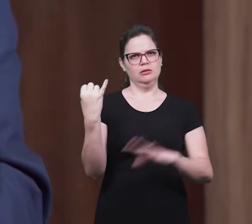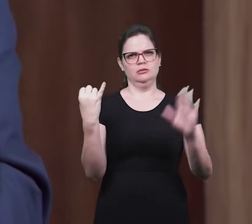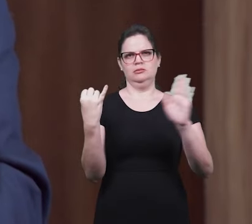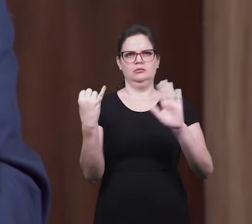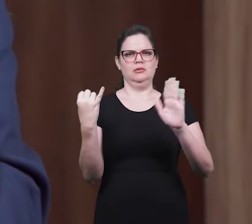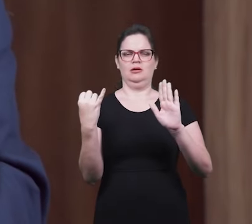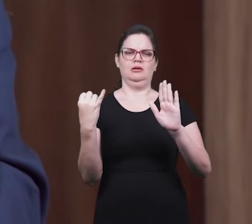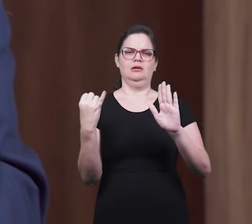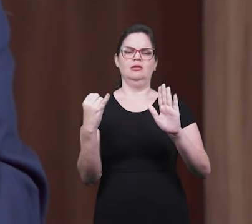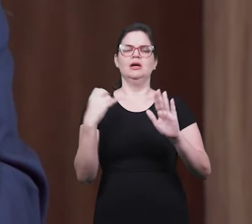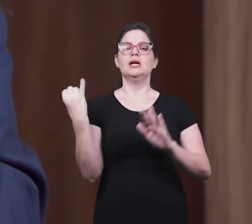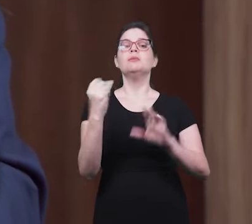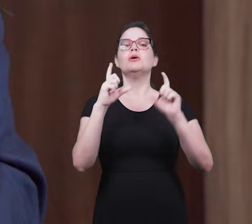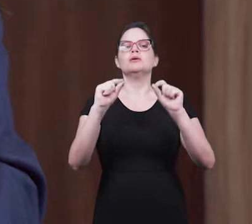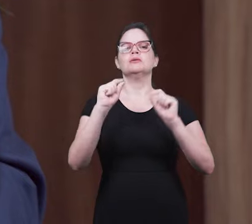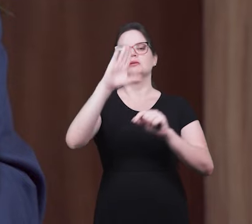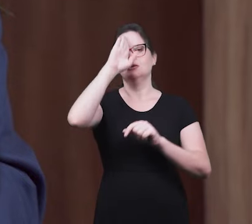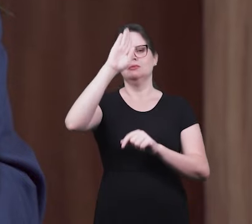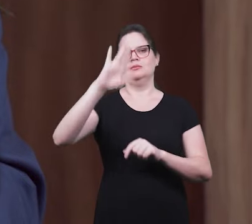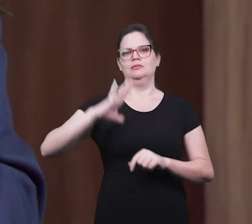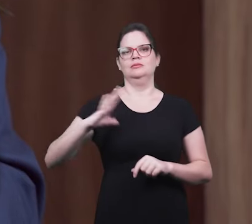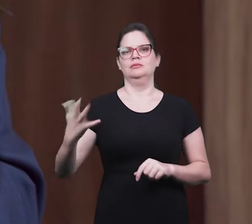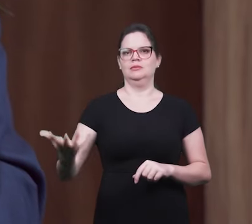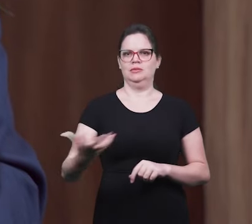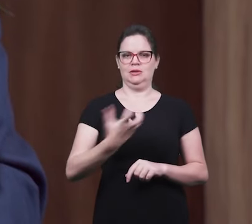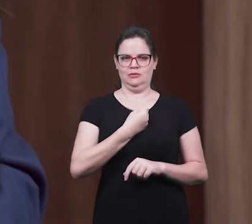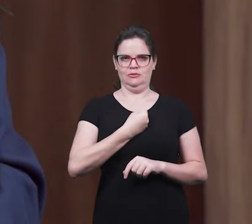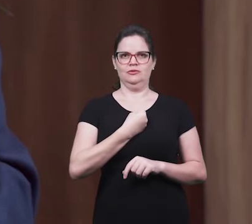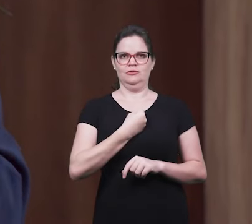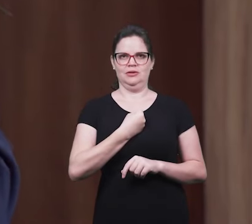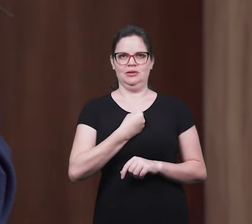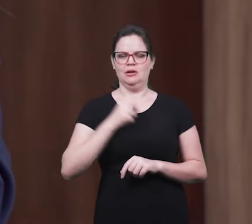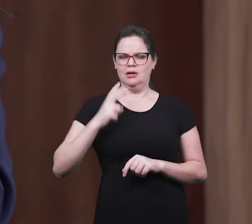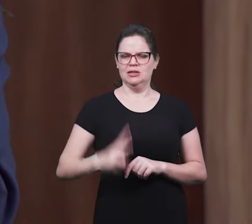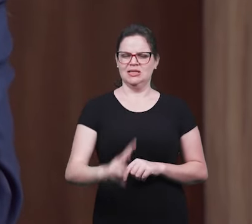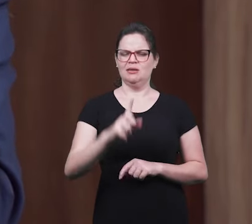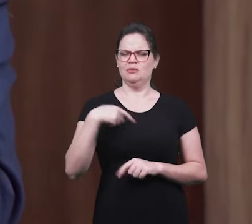é a salvação. Fique sempre com o Espírito Santo. Júlio,